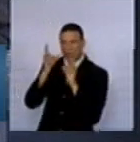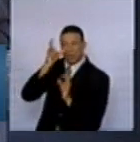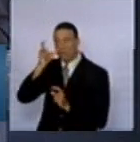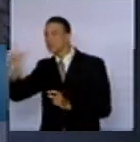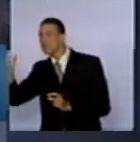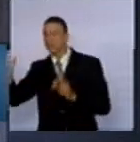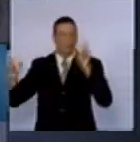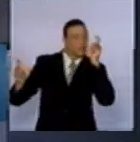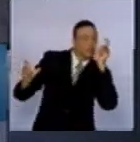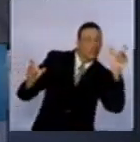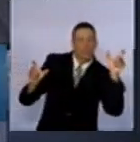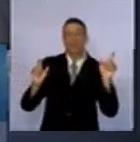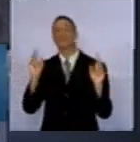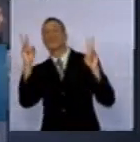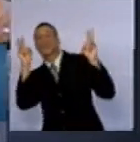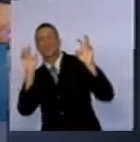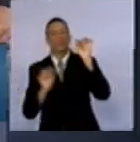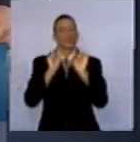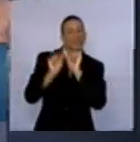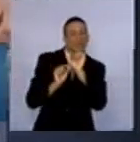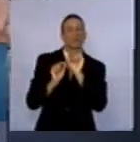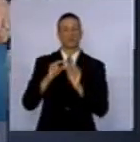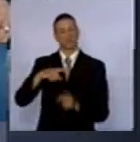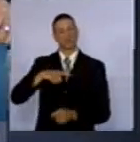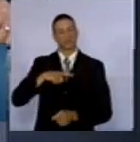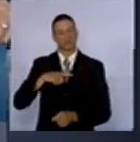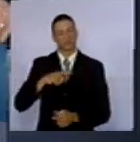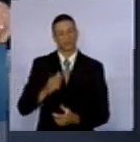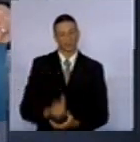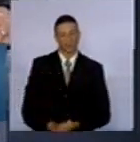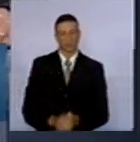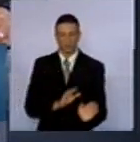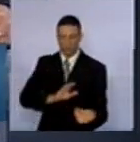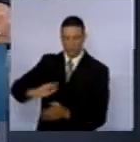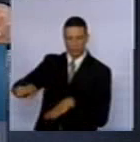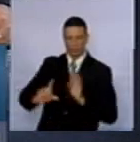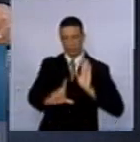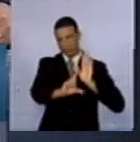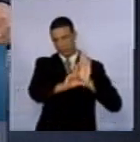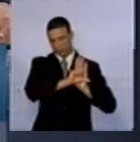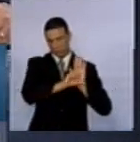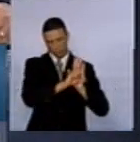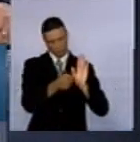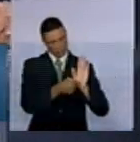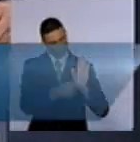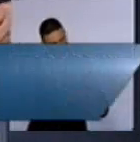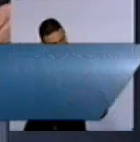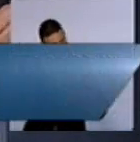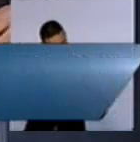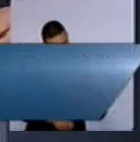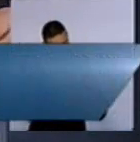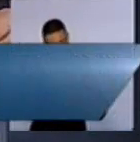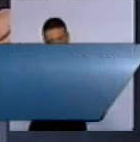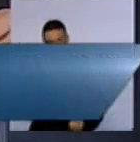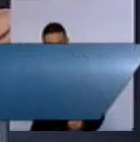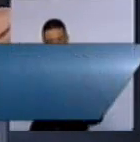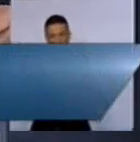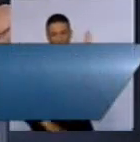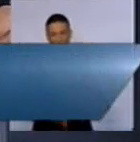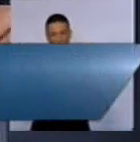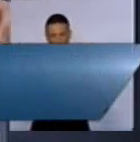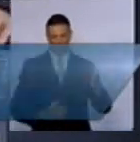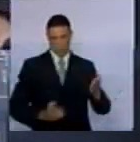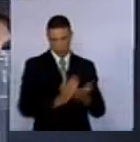discussão do tema com as com a lei da forma que foi aprovada E aí nós vamos